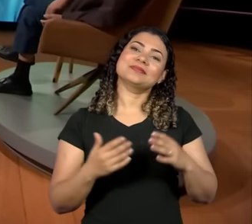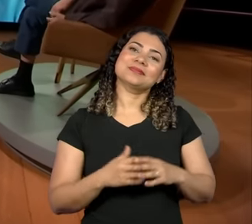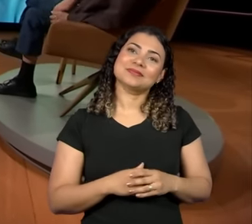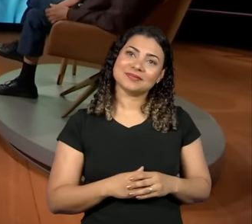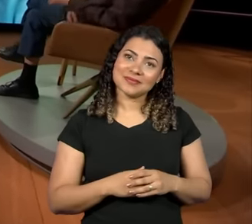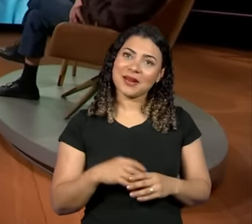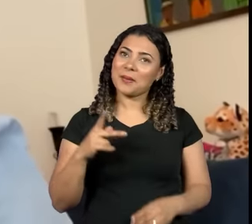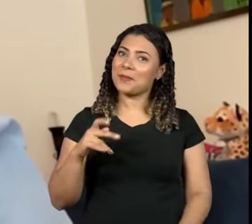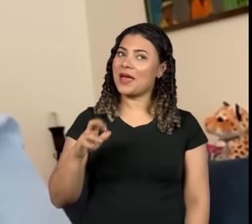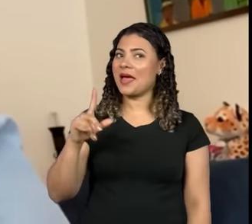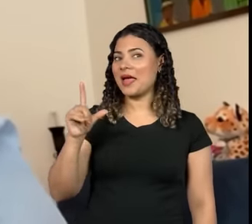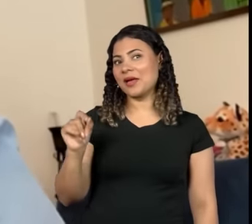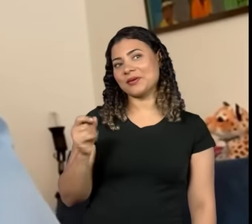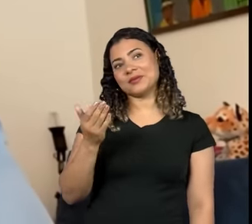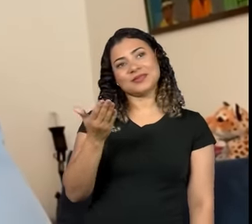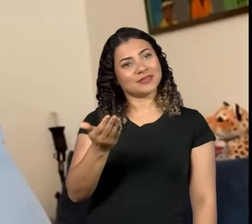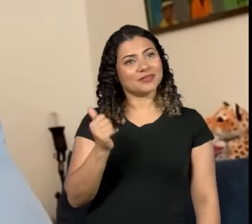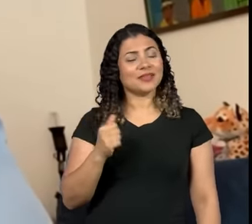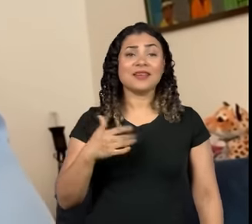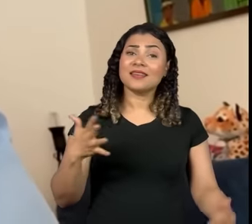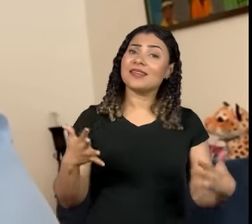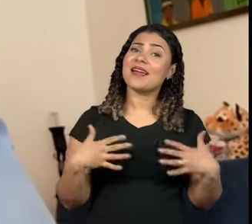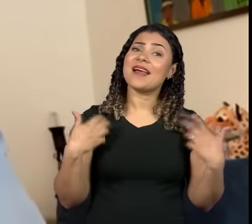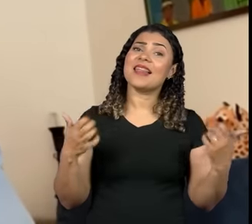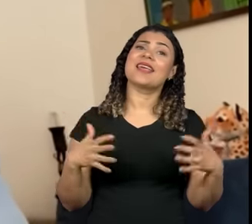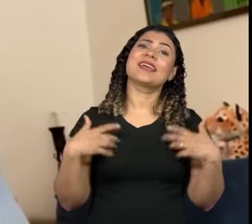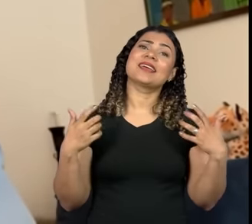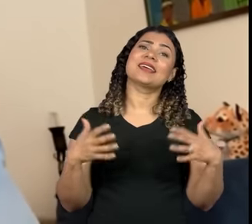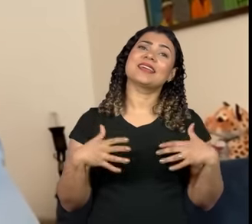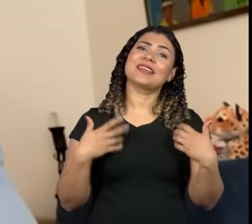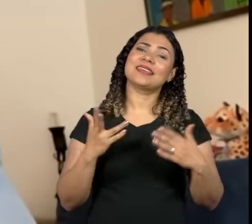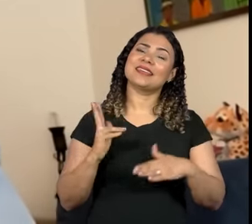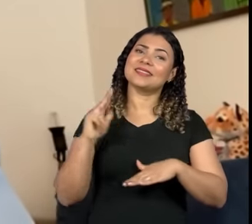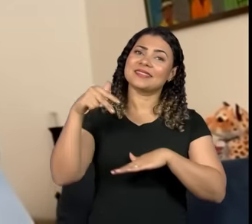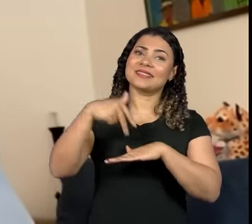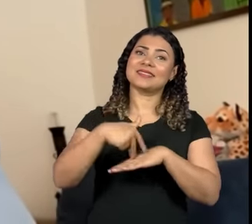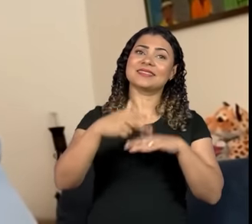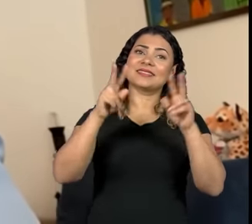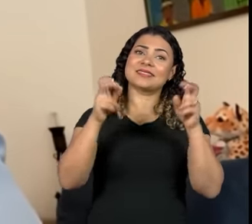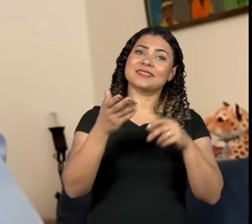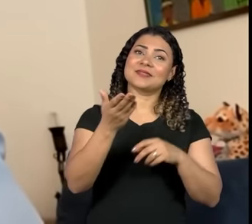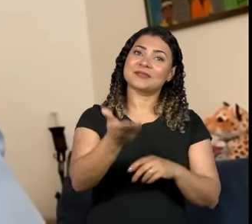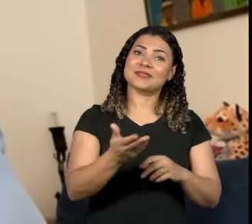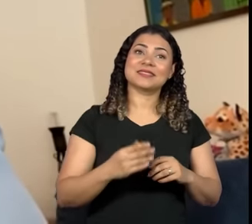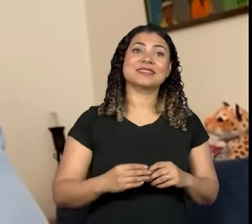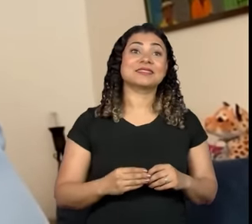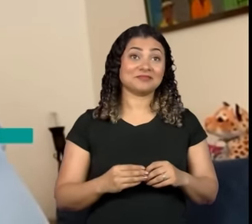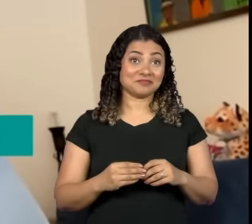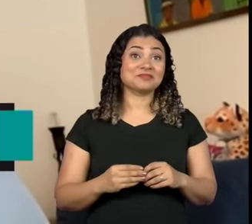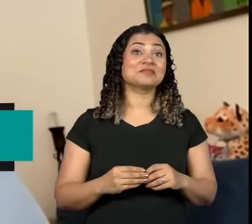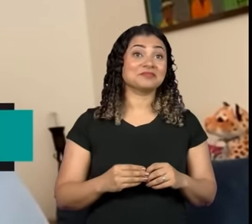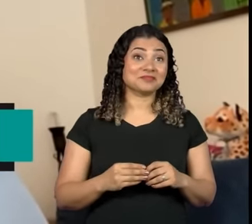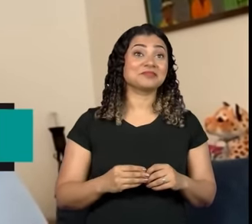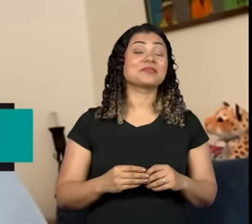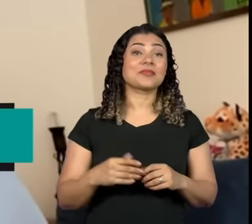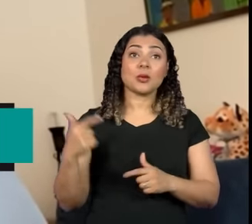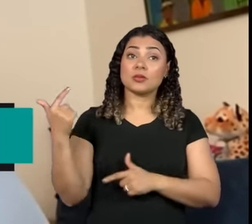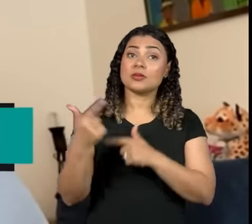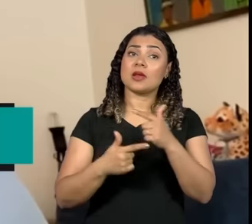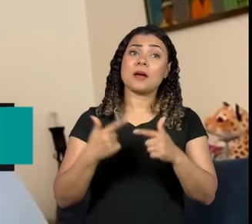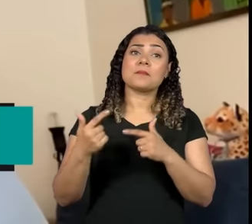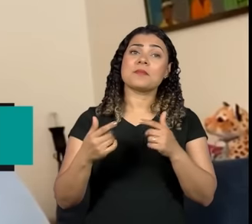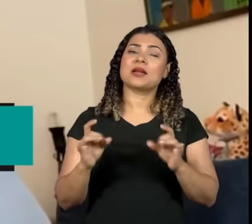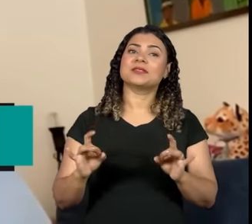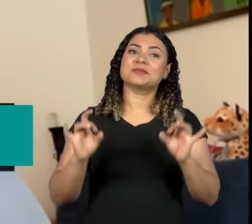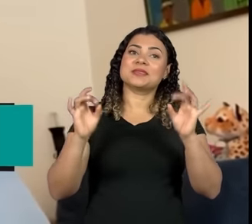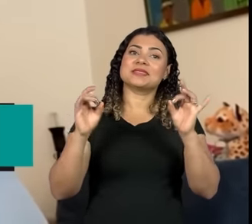Ei, Paulo, que alegria poder estar aqui falando de você nesse trabalho tão